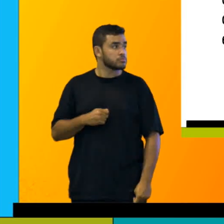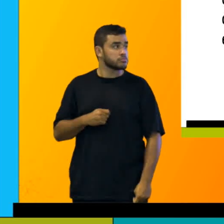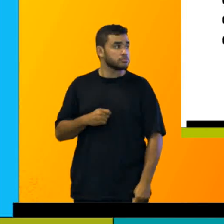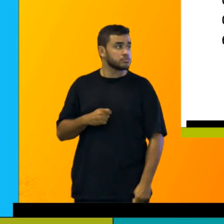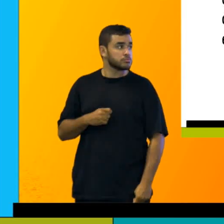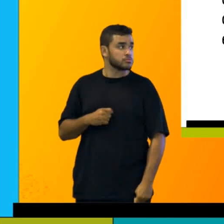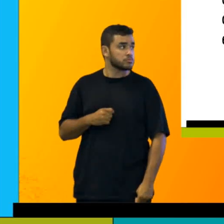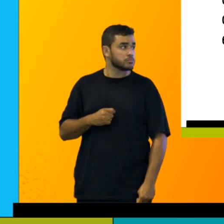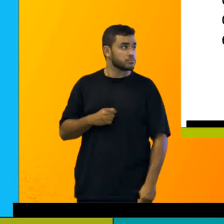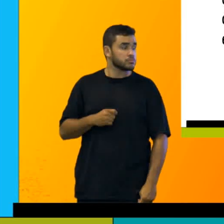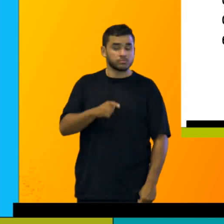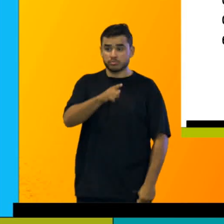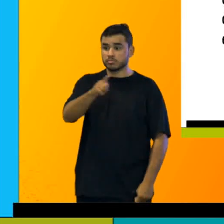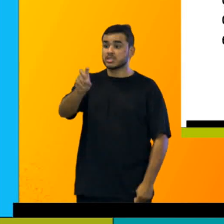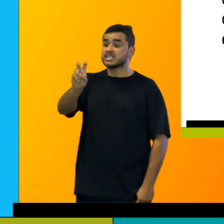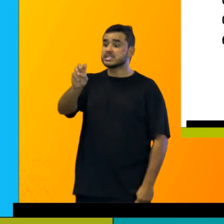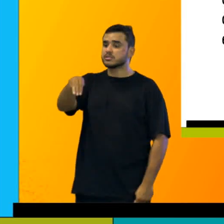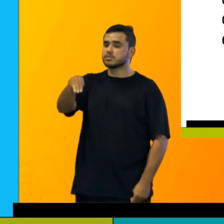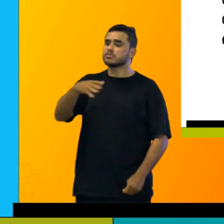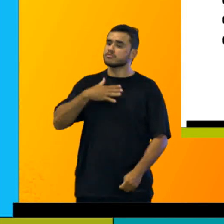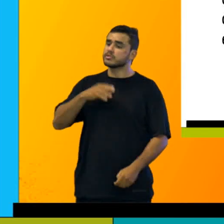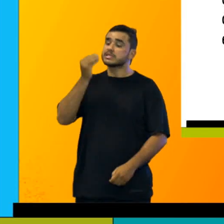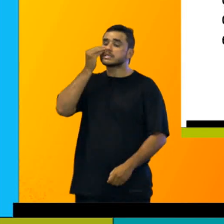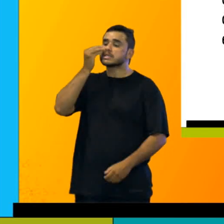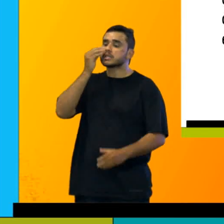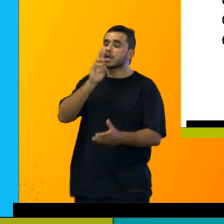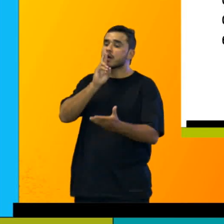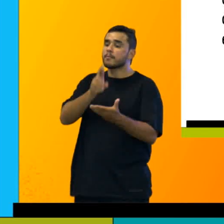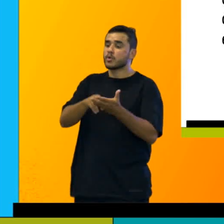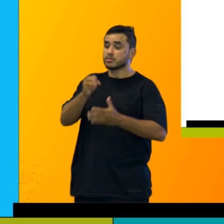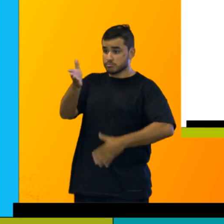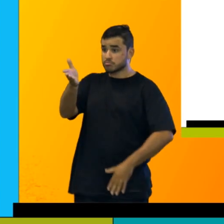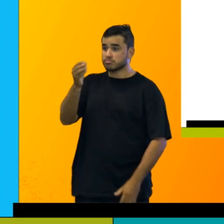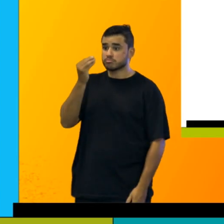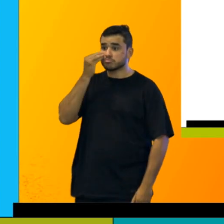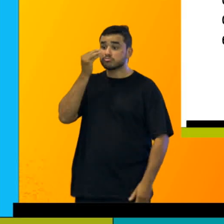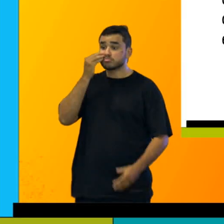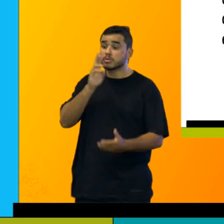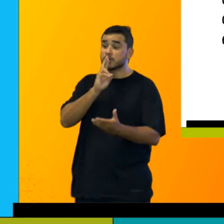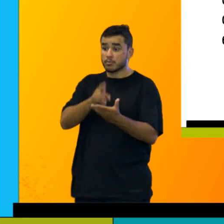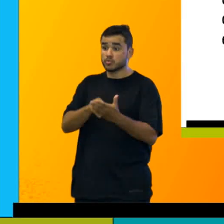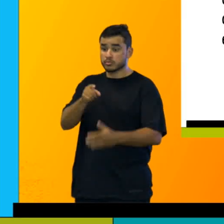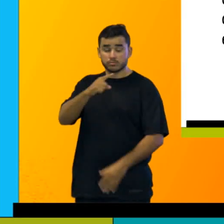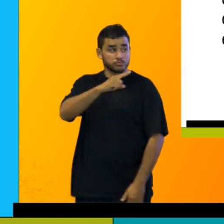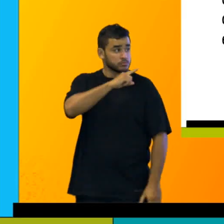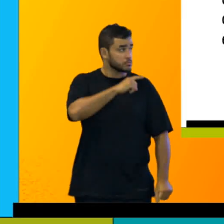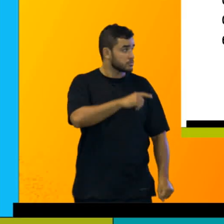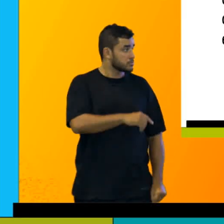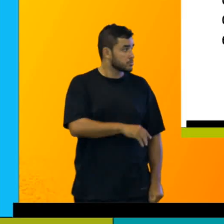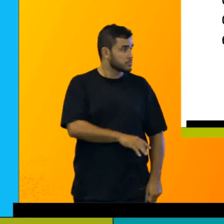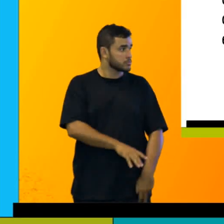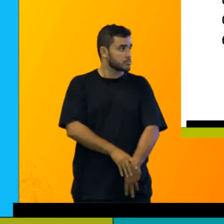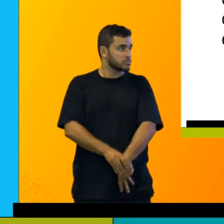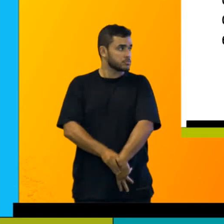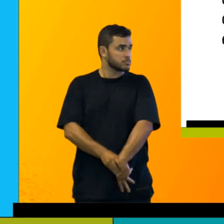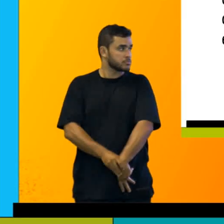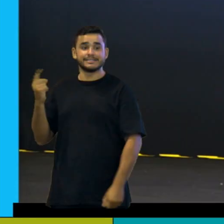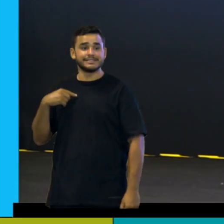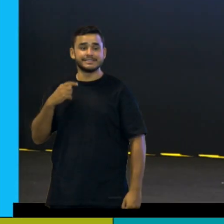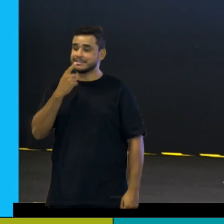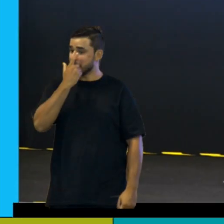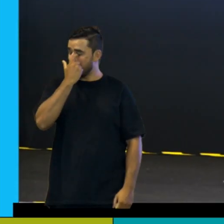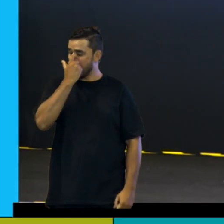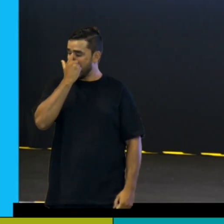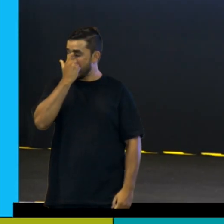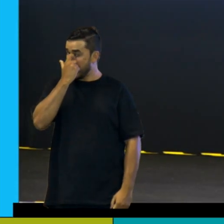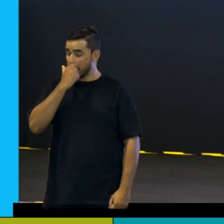5 minutinhos para vocês fazerem essa questão. Beleza? Cuida. O Dutra vai ficar cuidando aqui desse quiz.